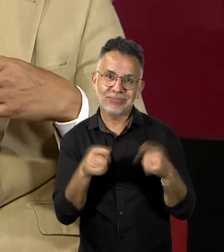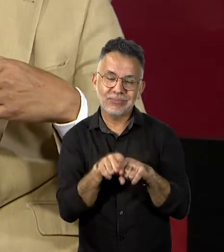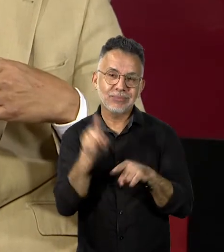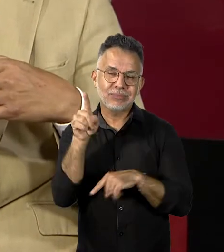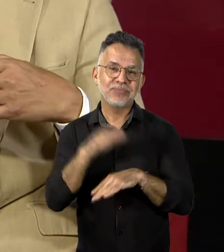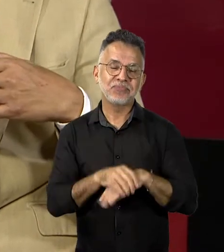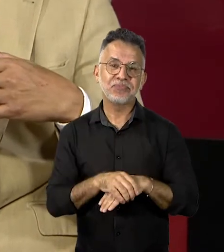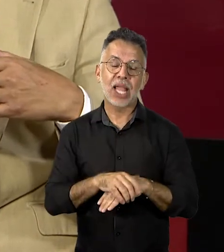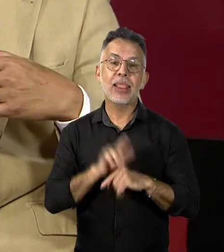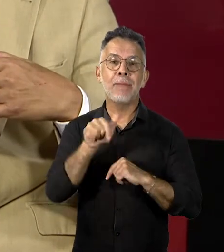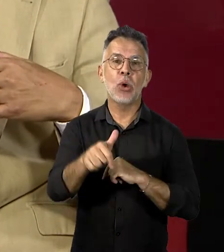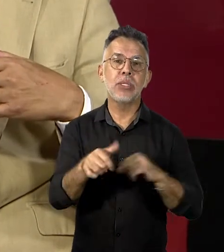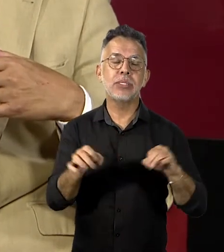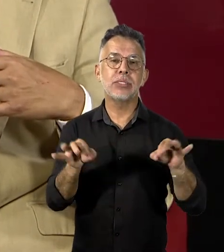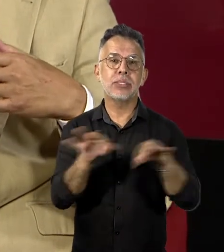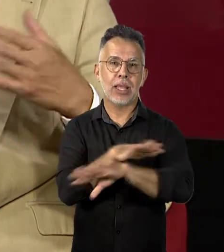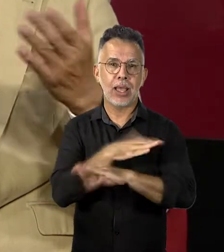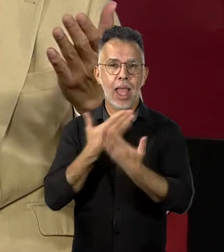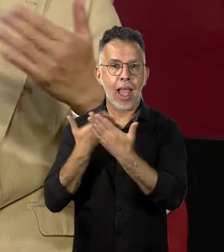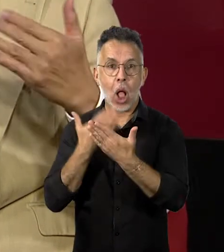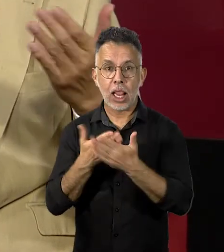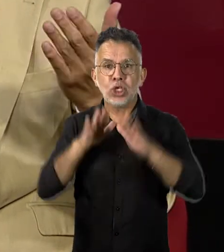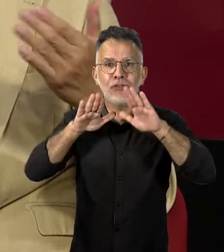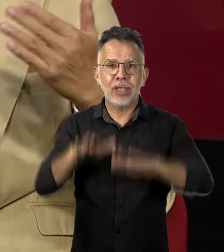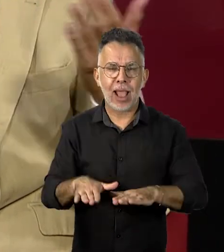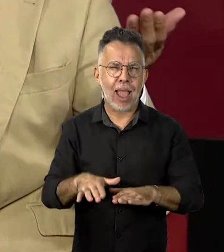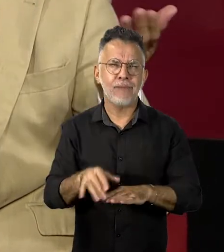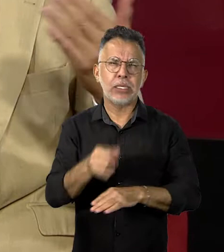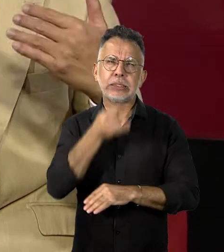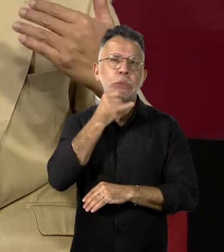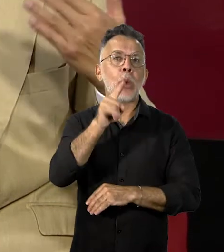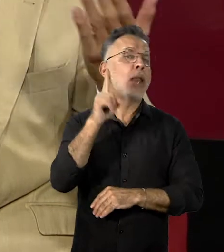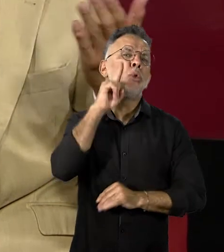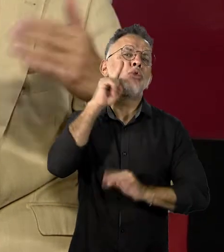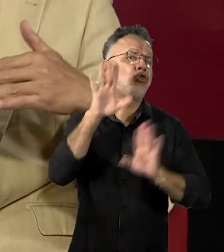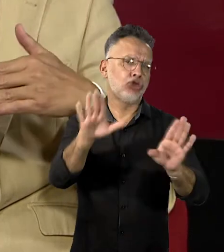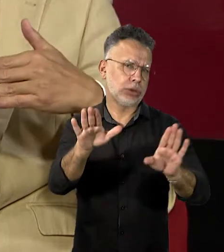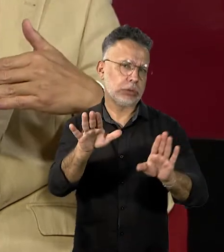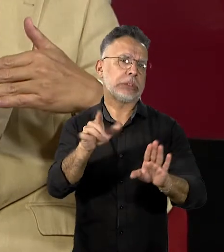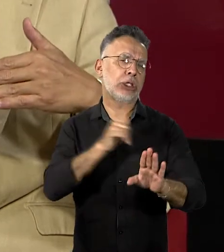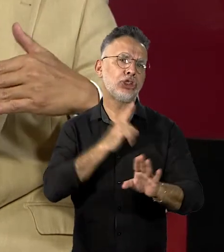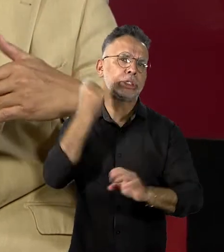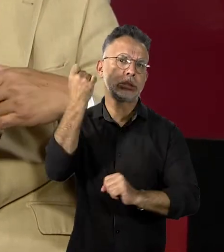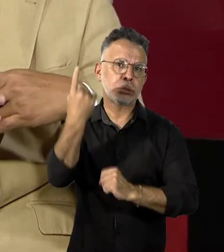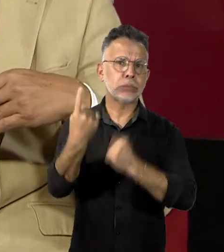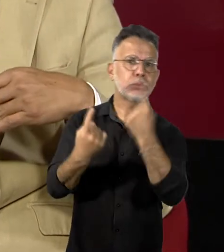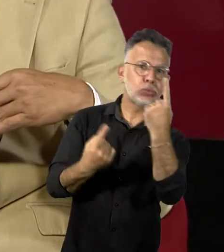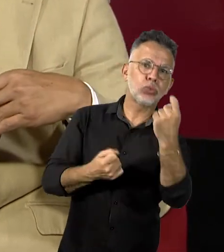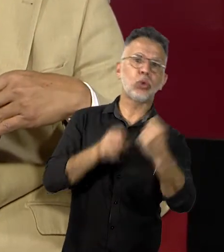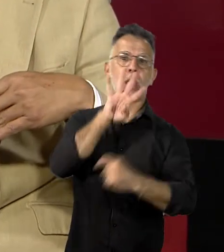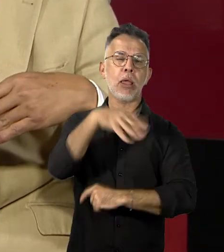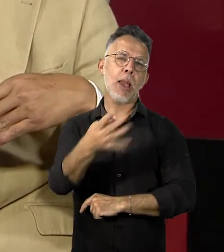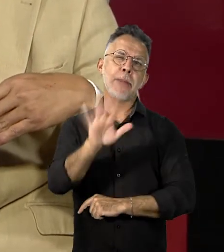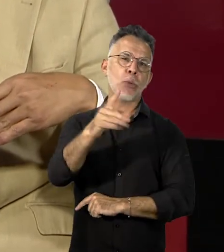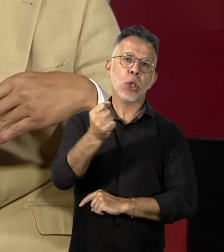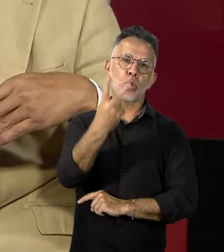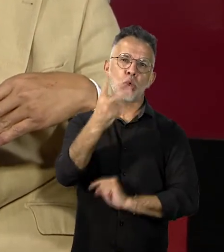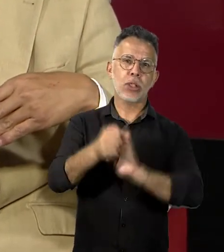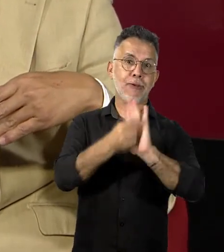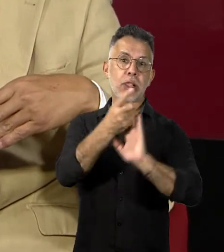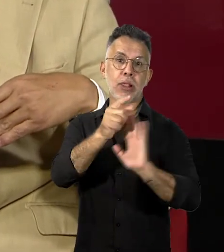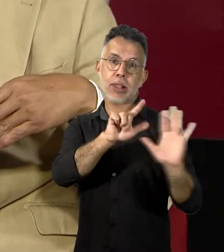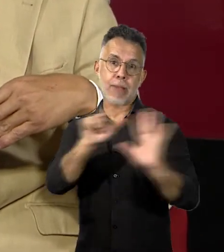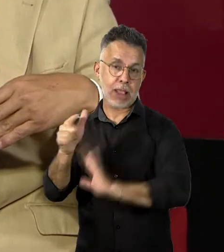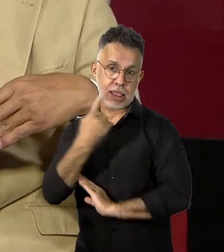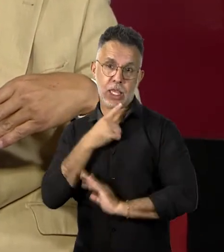lá, depois das aulas, nós ficávamos, aí não era todo dia, existia uma escala, mas pelo menos duas vezes por semana